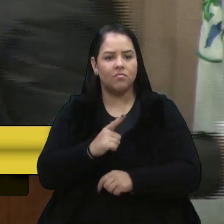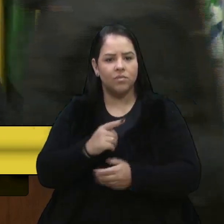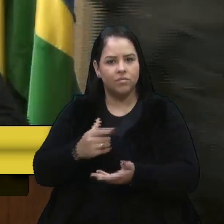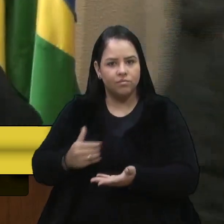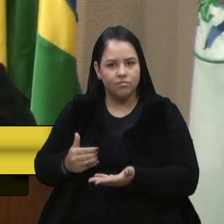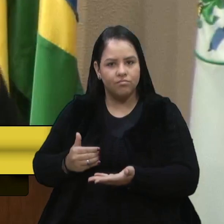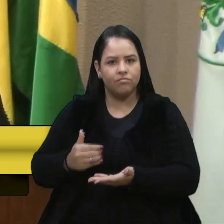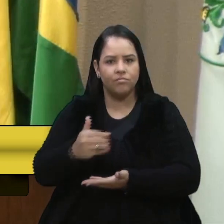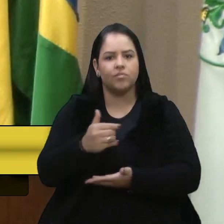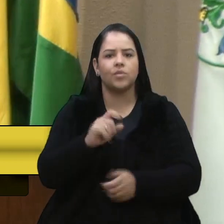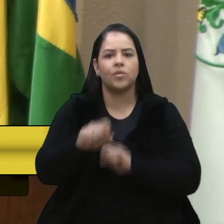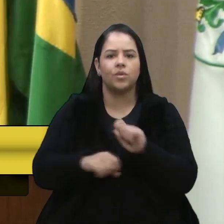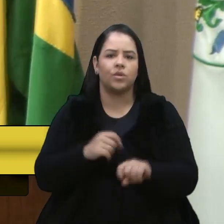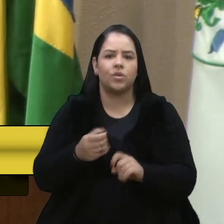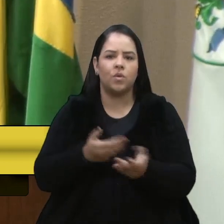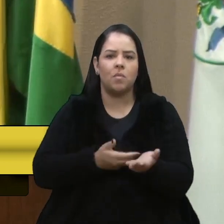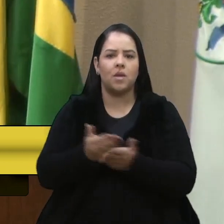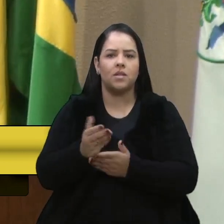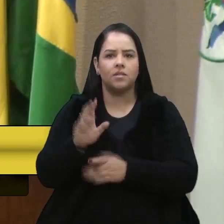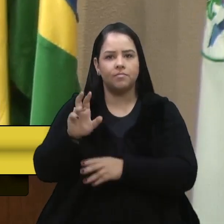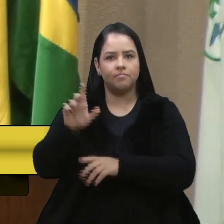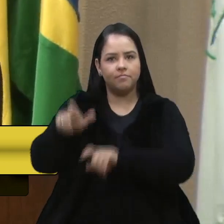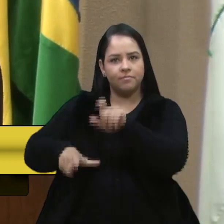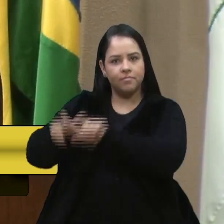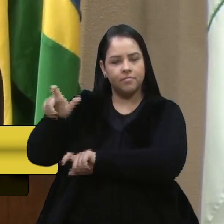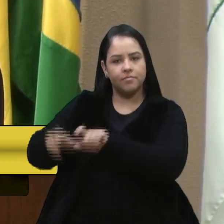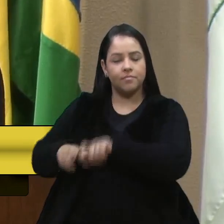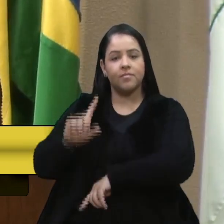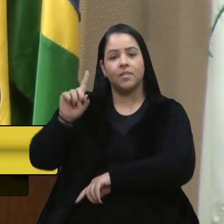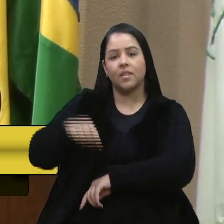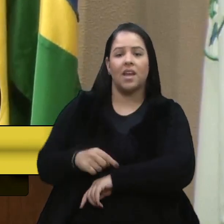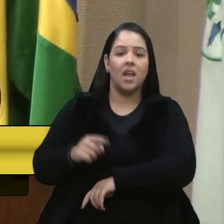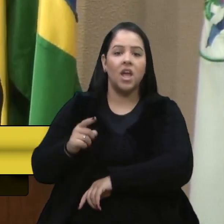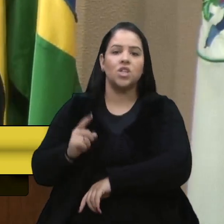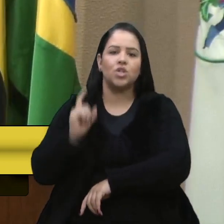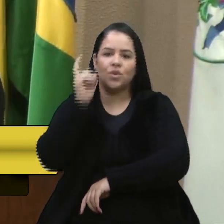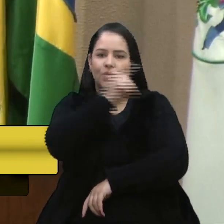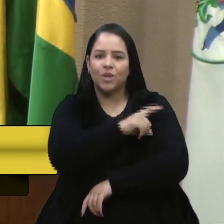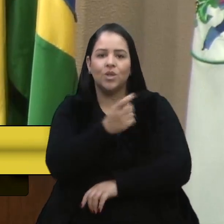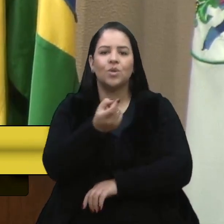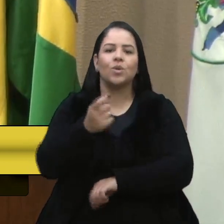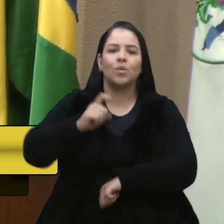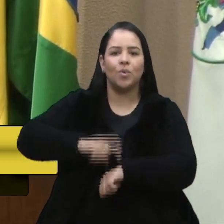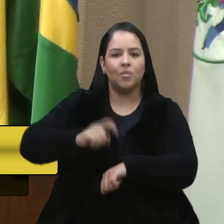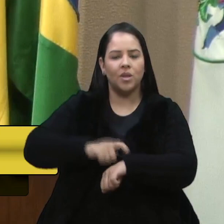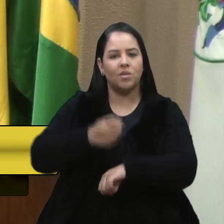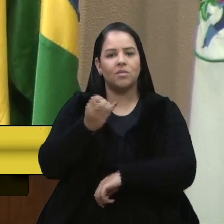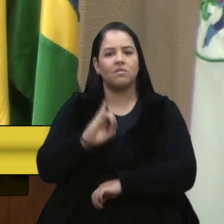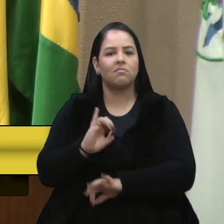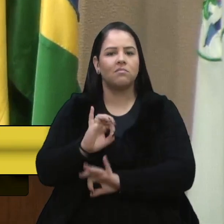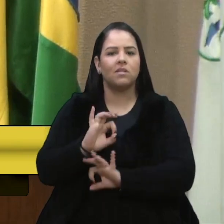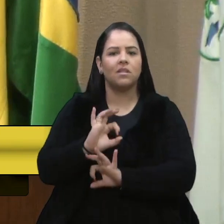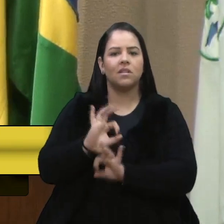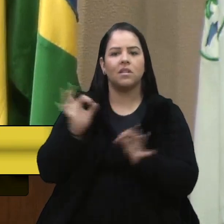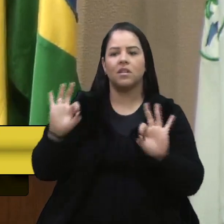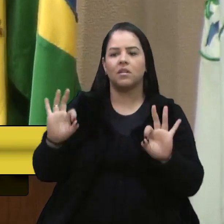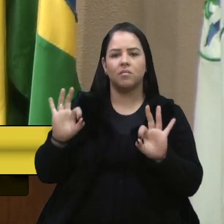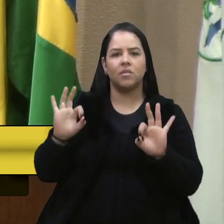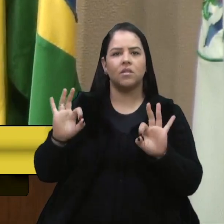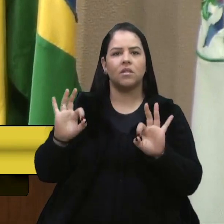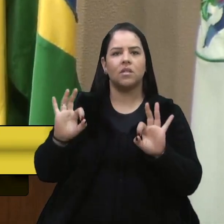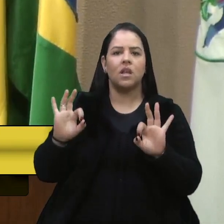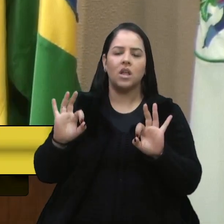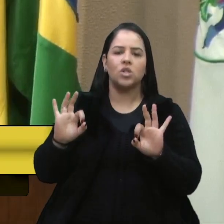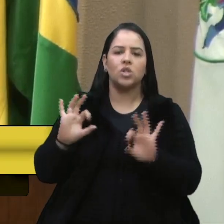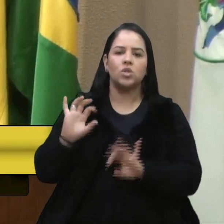e às raízes dessas pessoas, se torna muito complicado a partir do momento que se a gente só